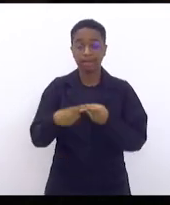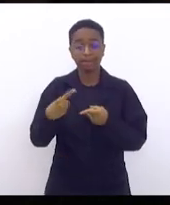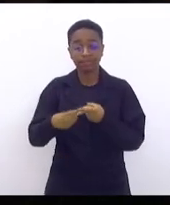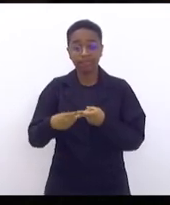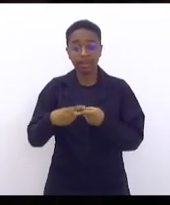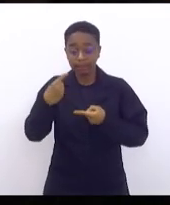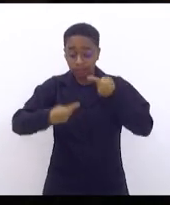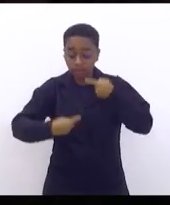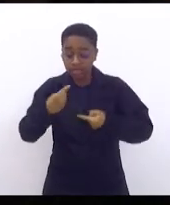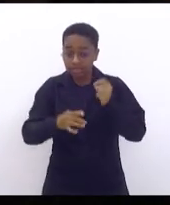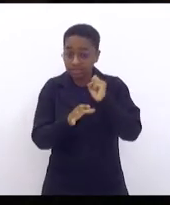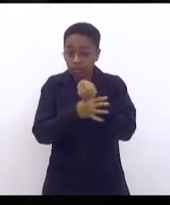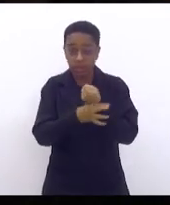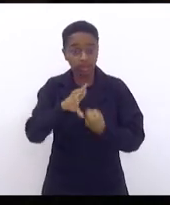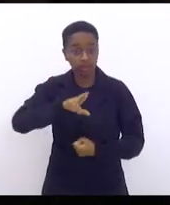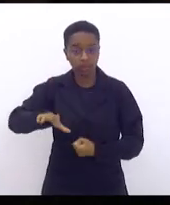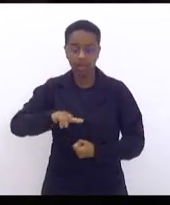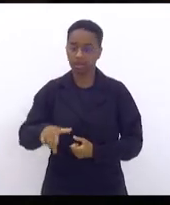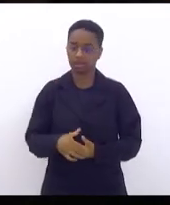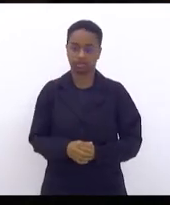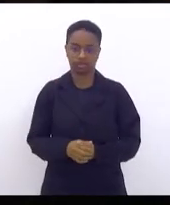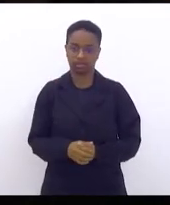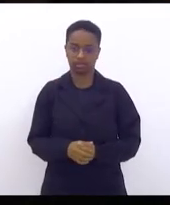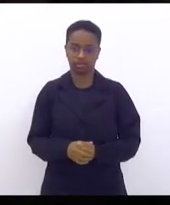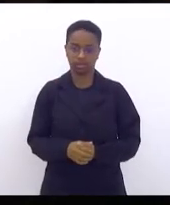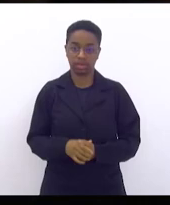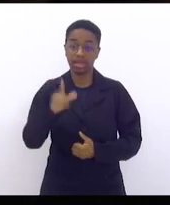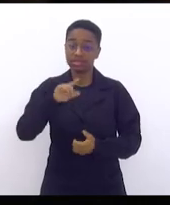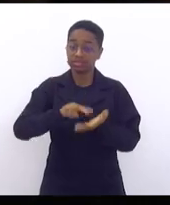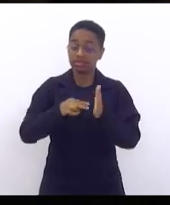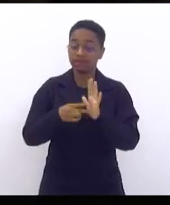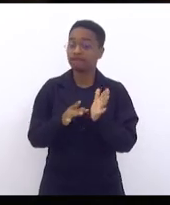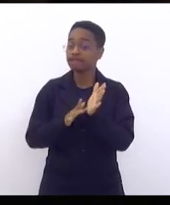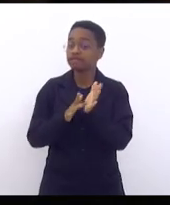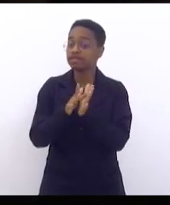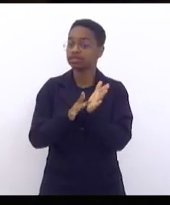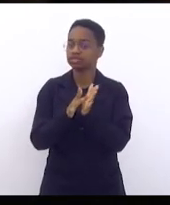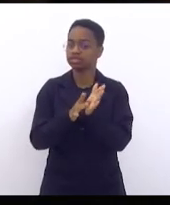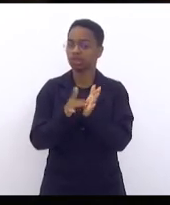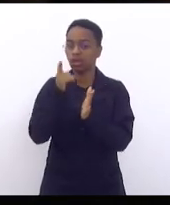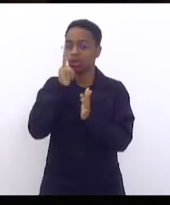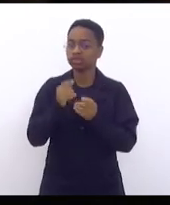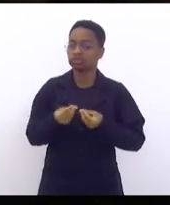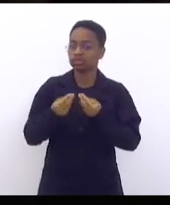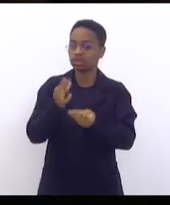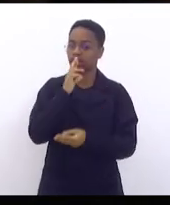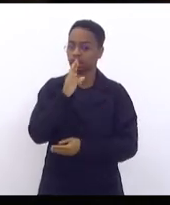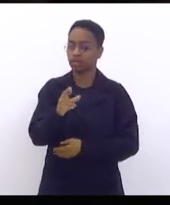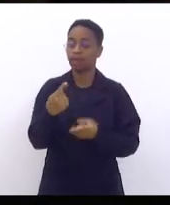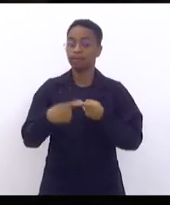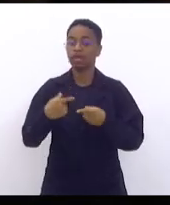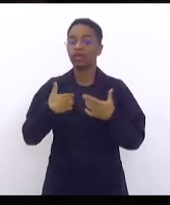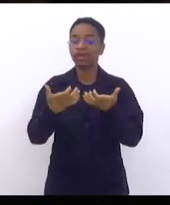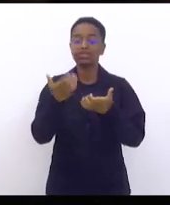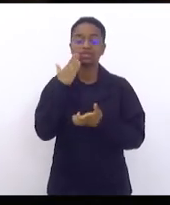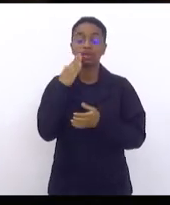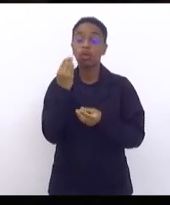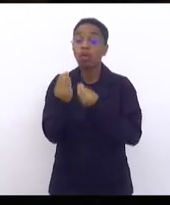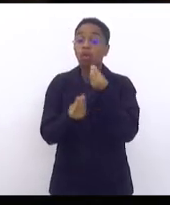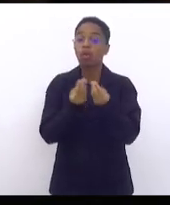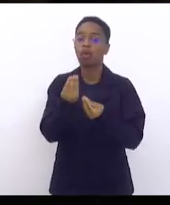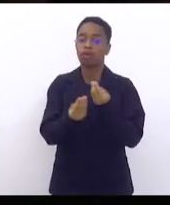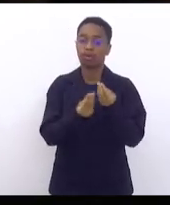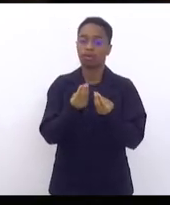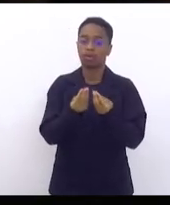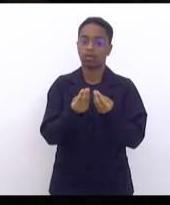é política de segurança. Isso é fingir que está dando alguma resposta. Porque eu quero saber como